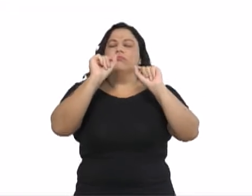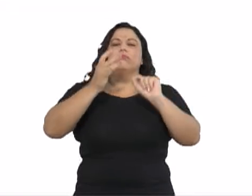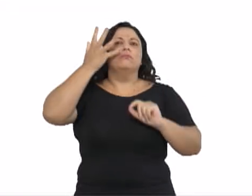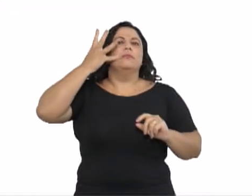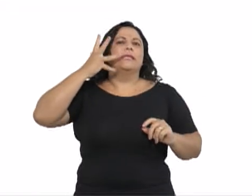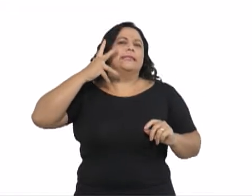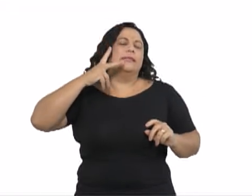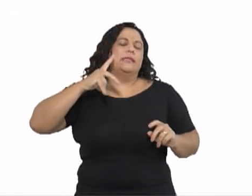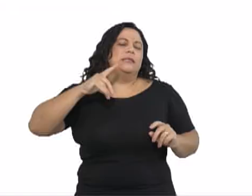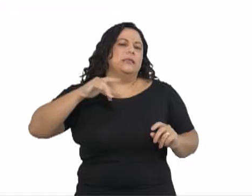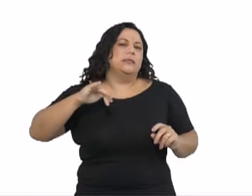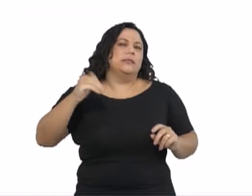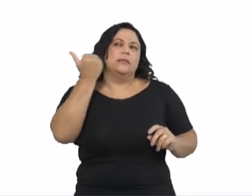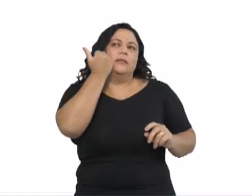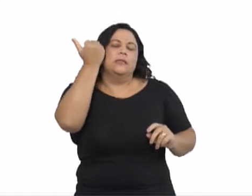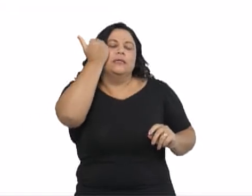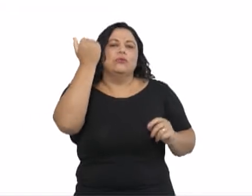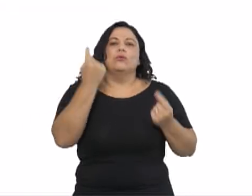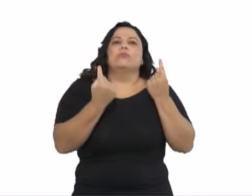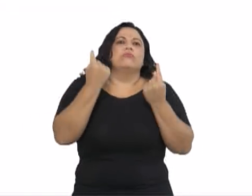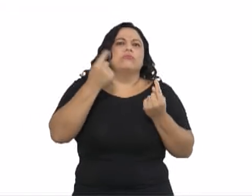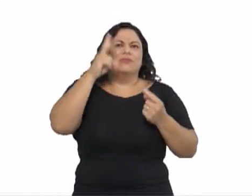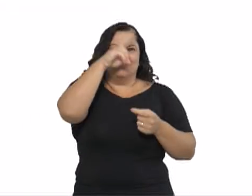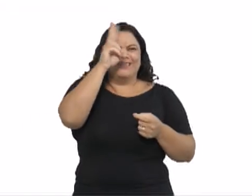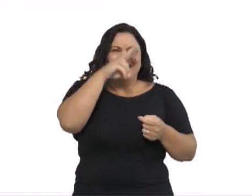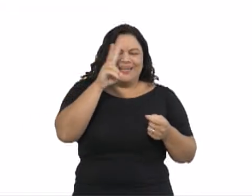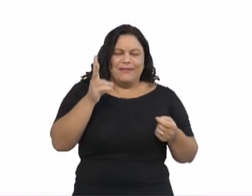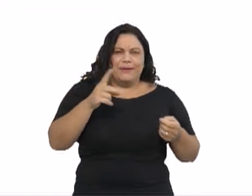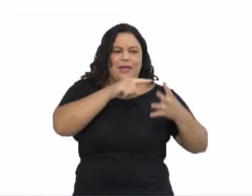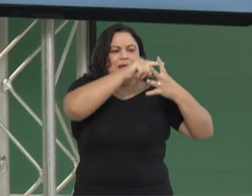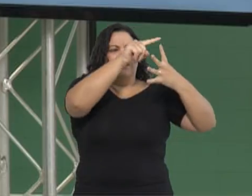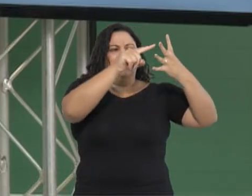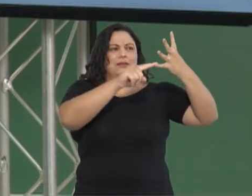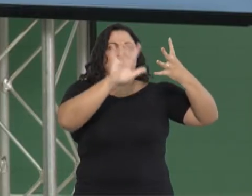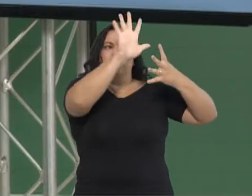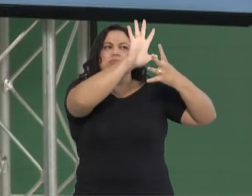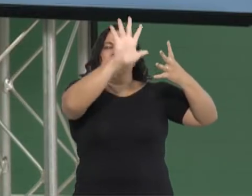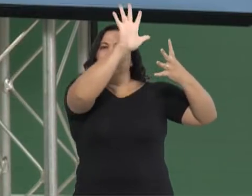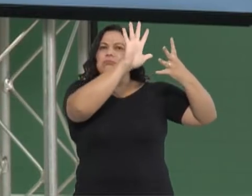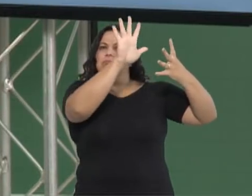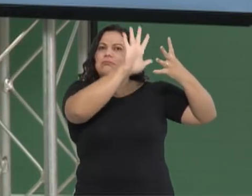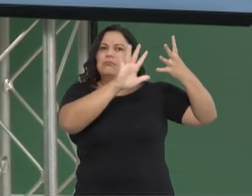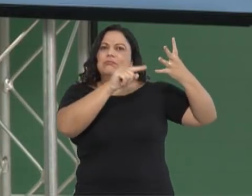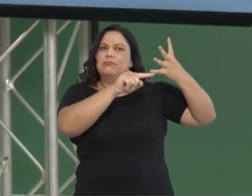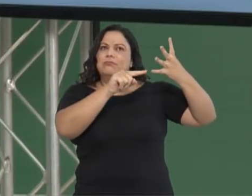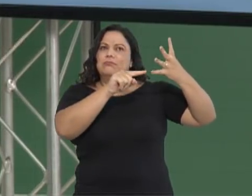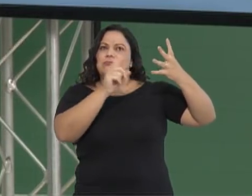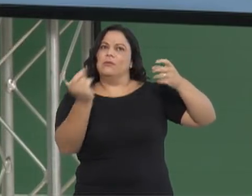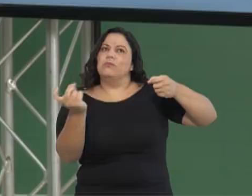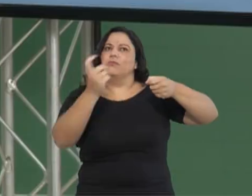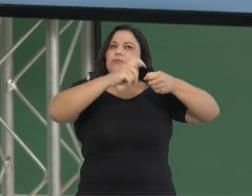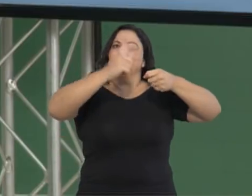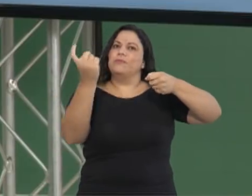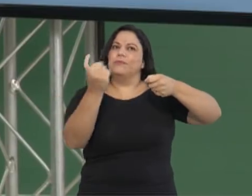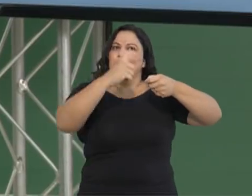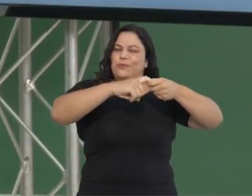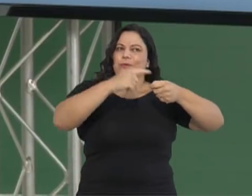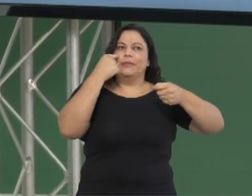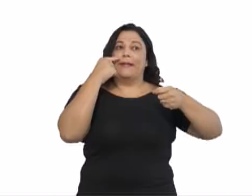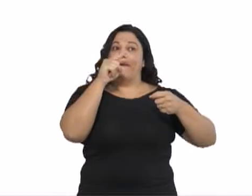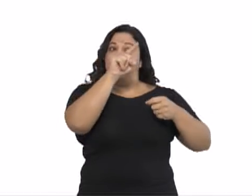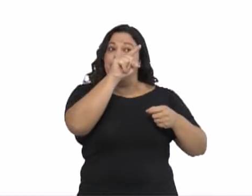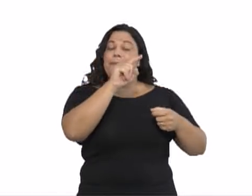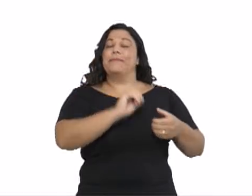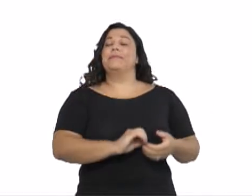consegue lembrar quais delas? Nós tínhamos 4 imagens. Vamos voltar ali um pouquinho? Olha